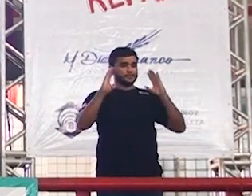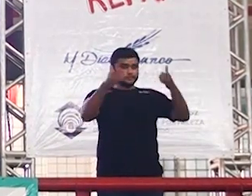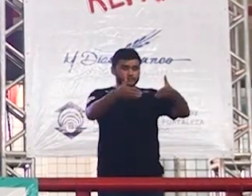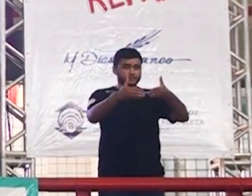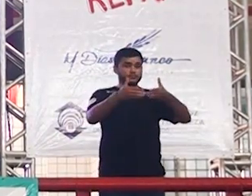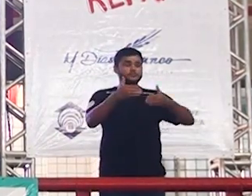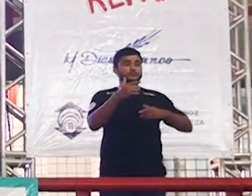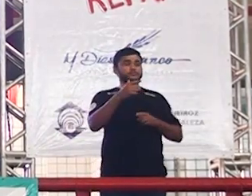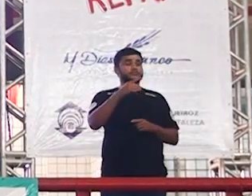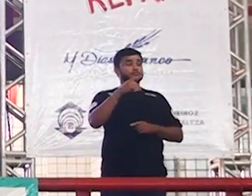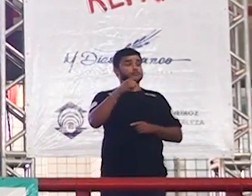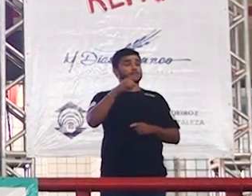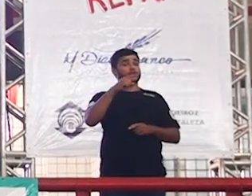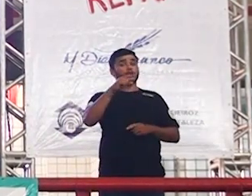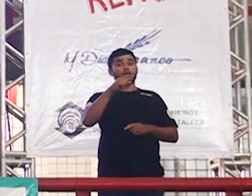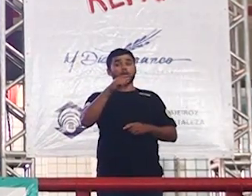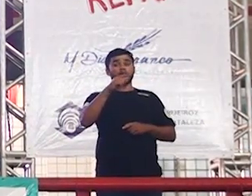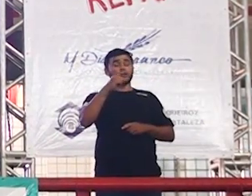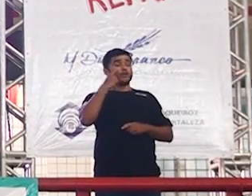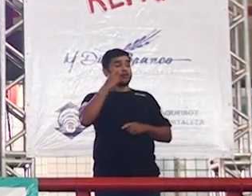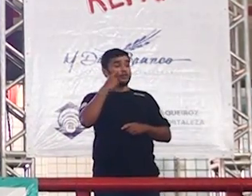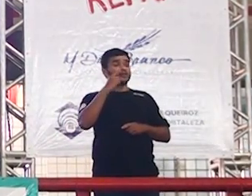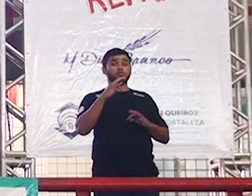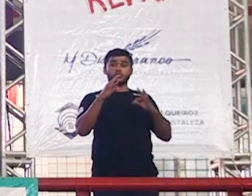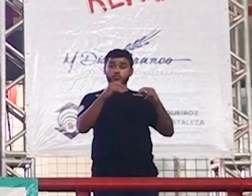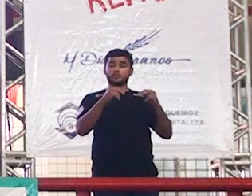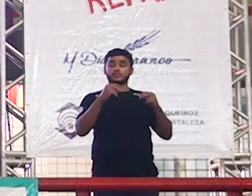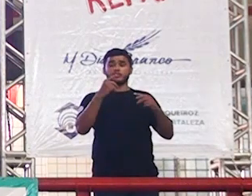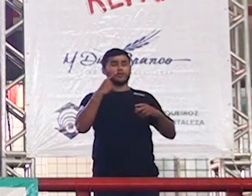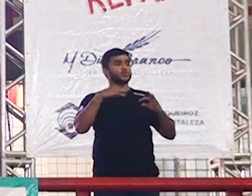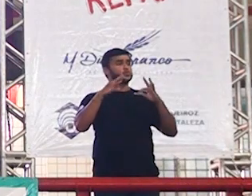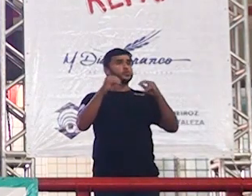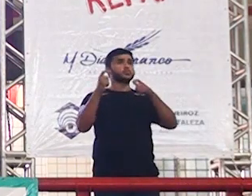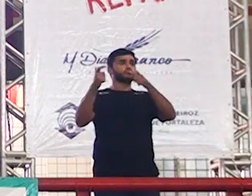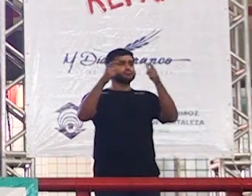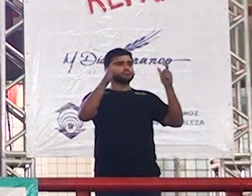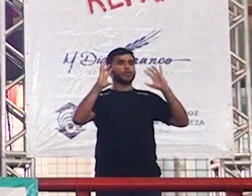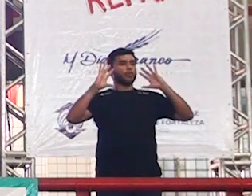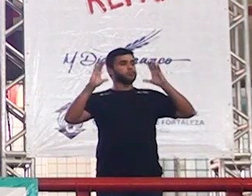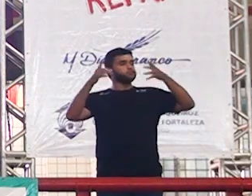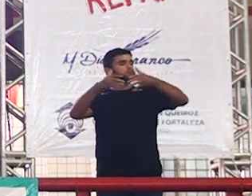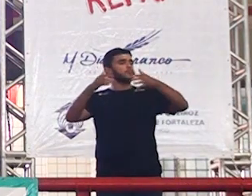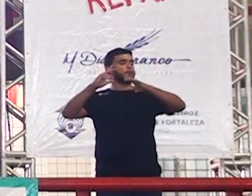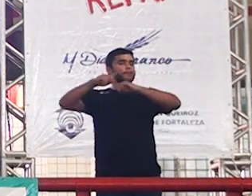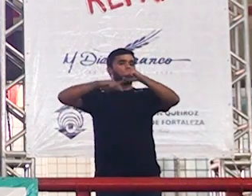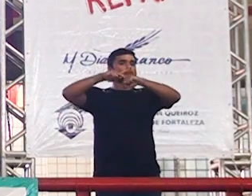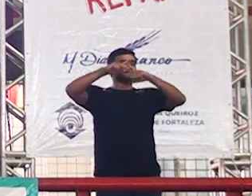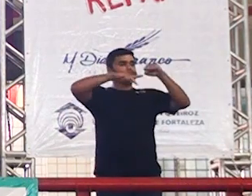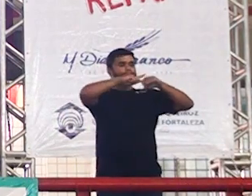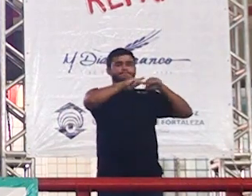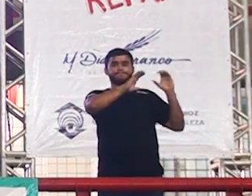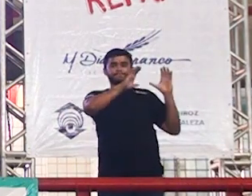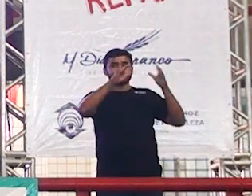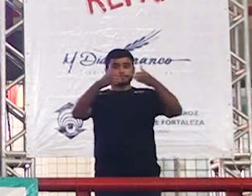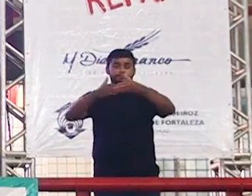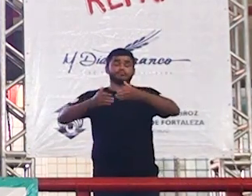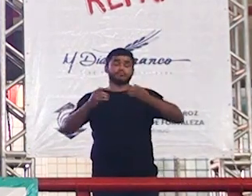foram mundiais, pois aconteceu este ano uma grande também, que pode se tornar